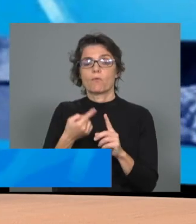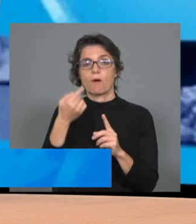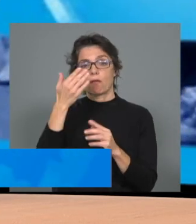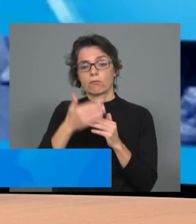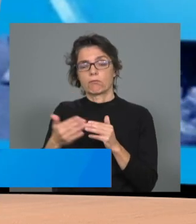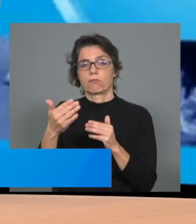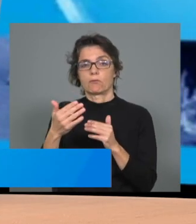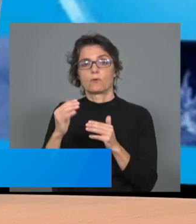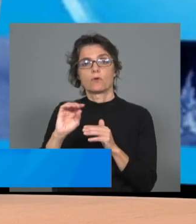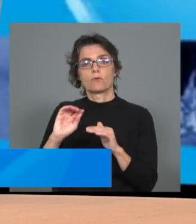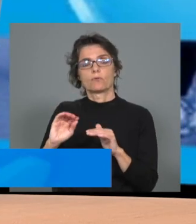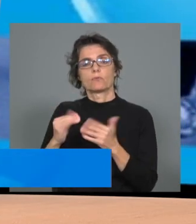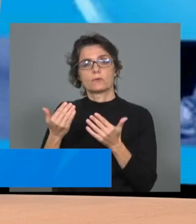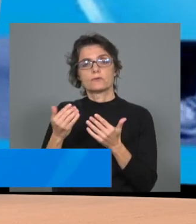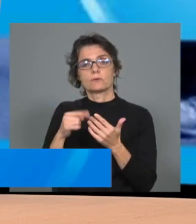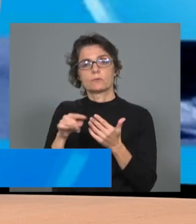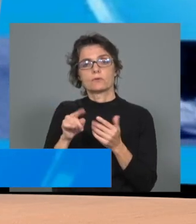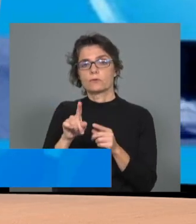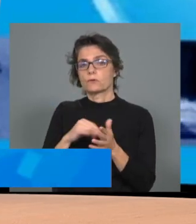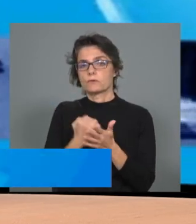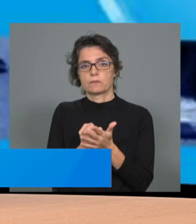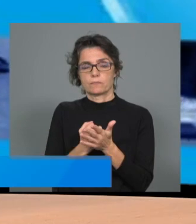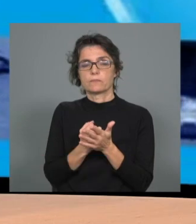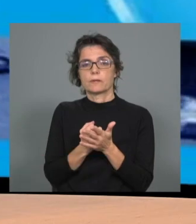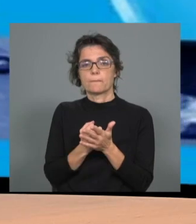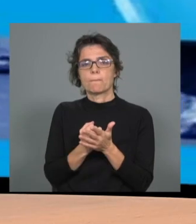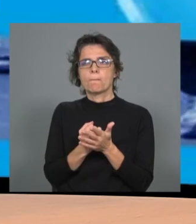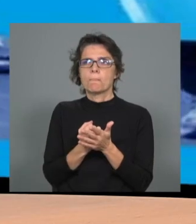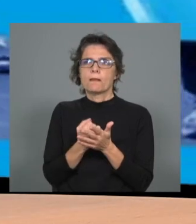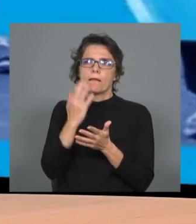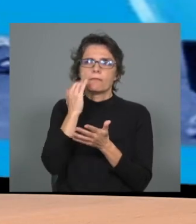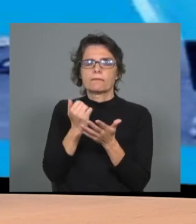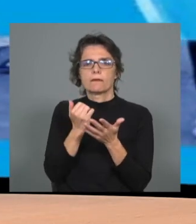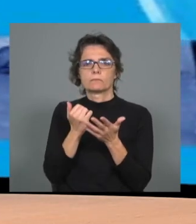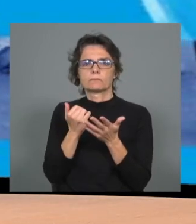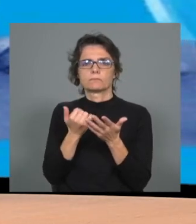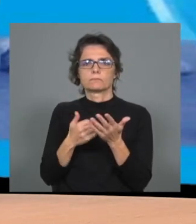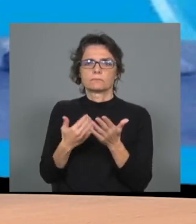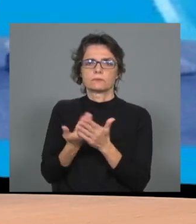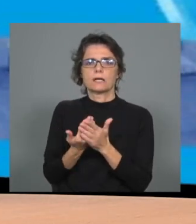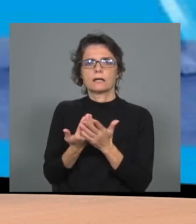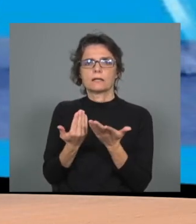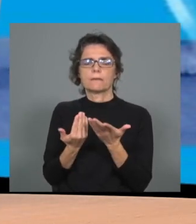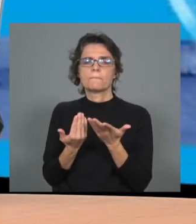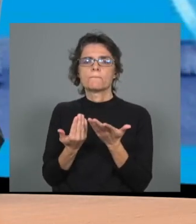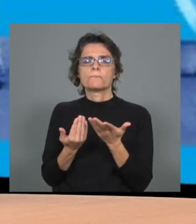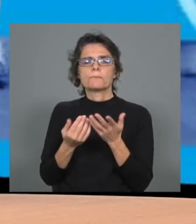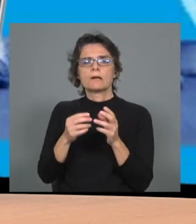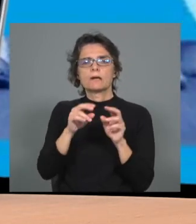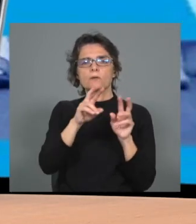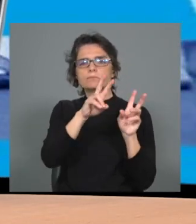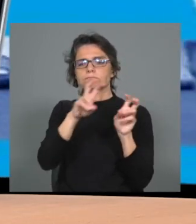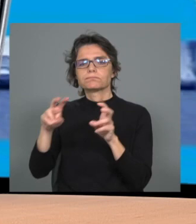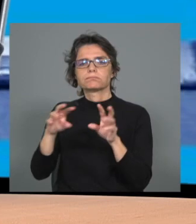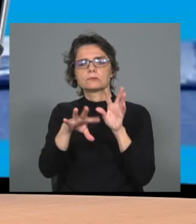fazermos uma espécie de refreshment, uma espécie de retomar, de